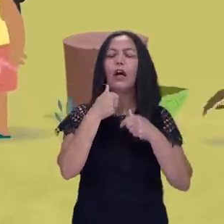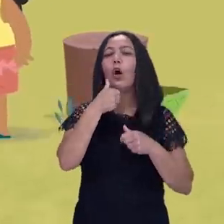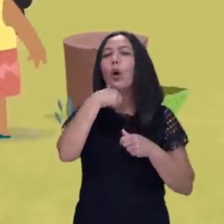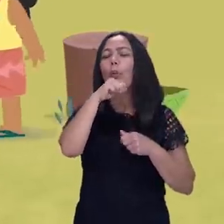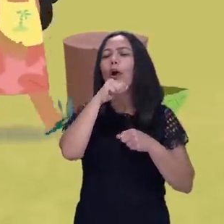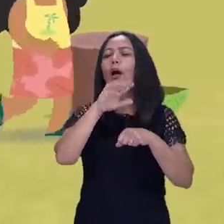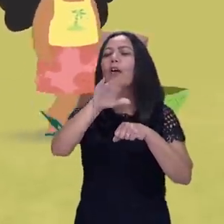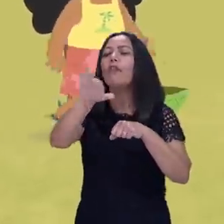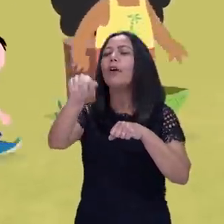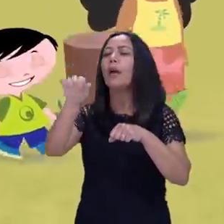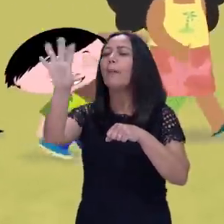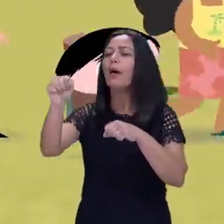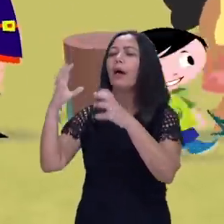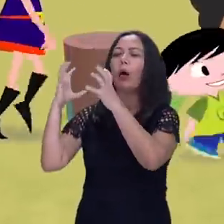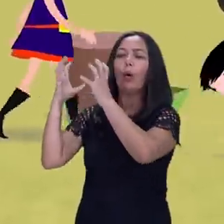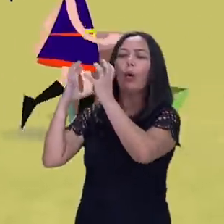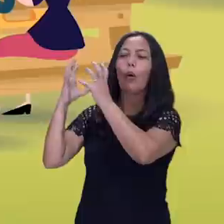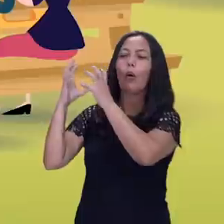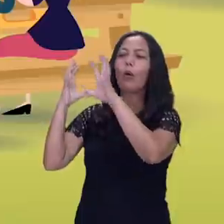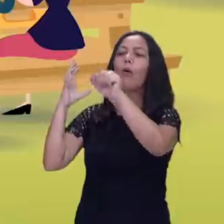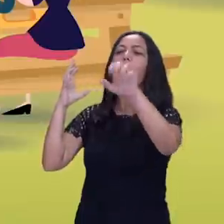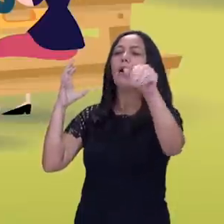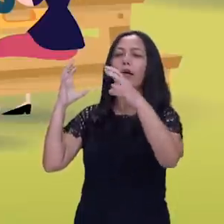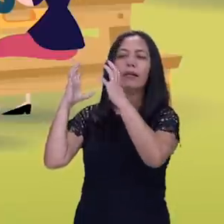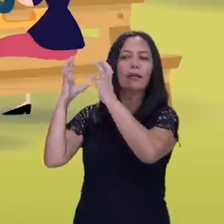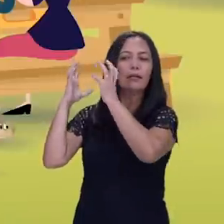Crianças, venham pegar os seus cocos.